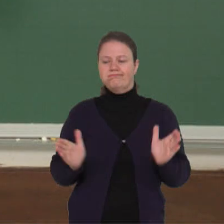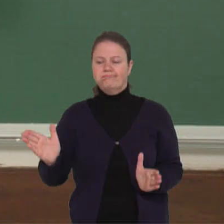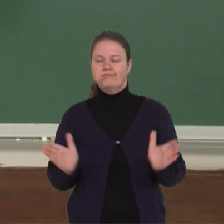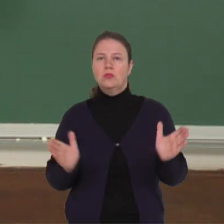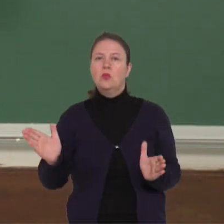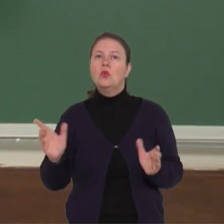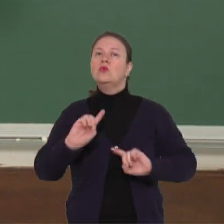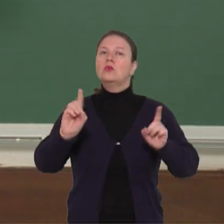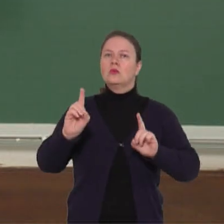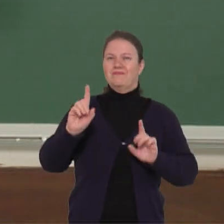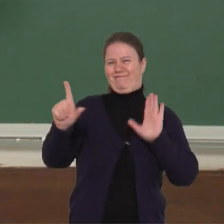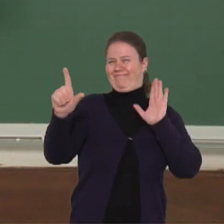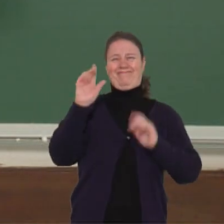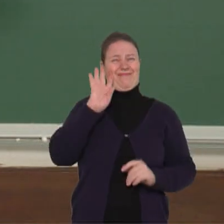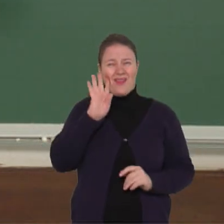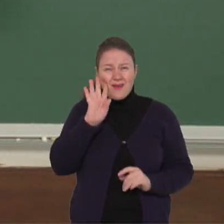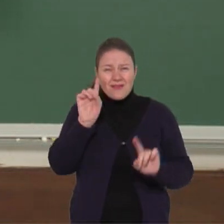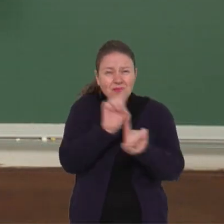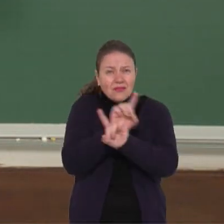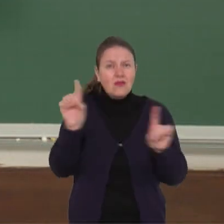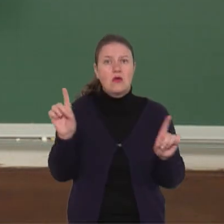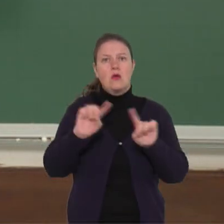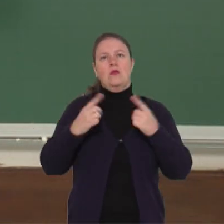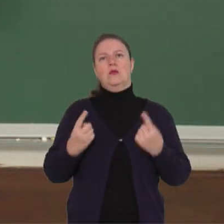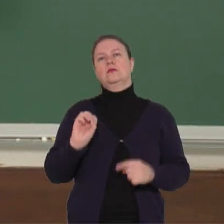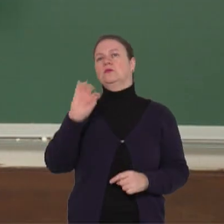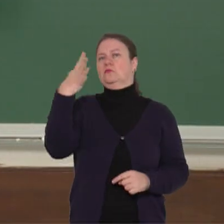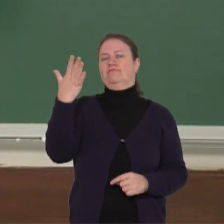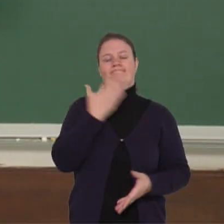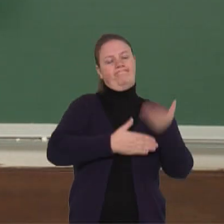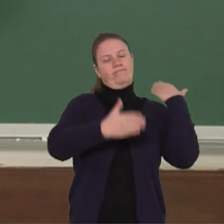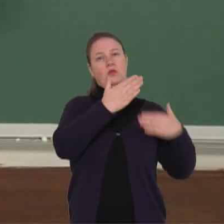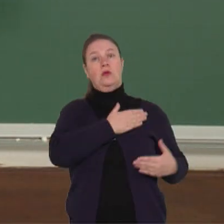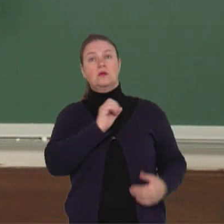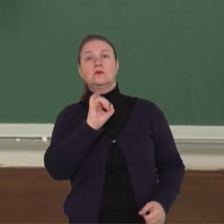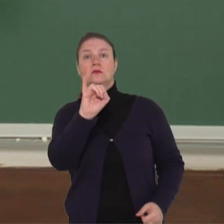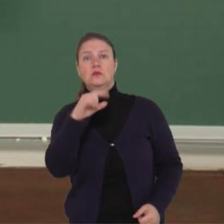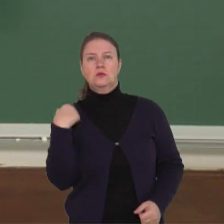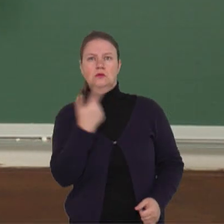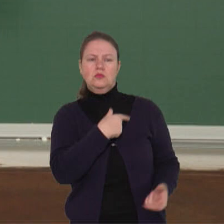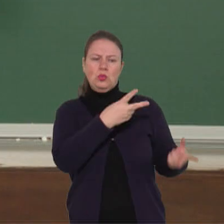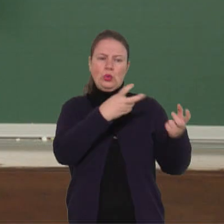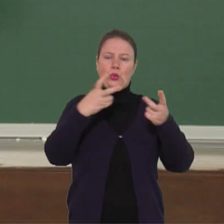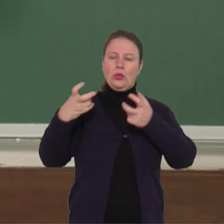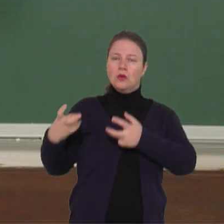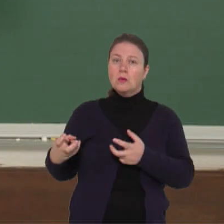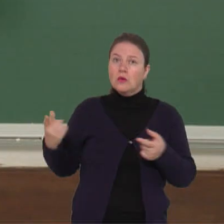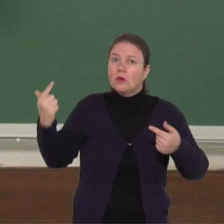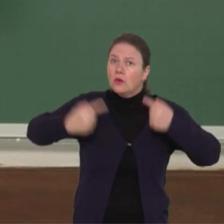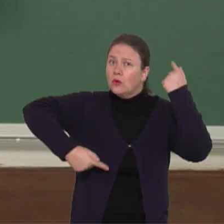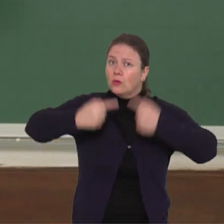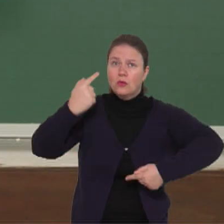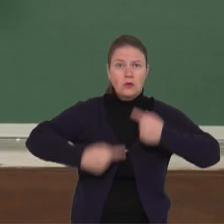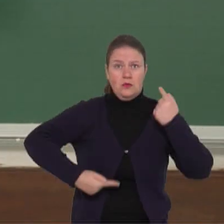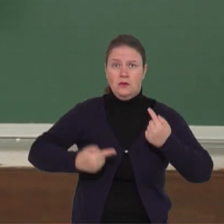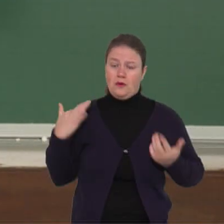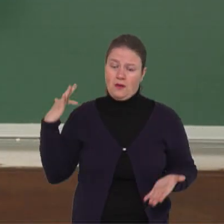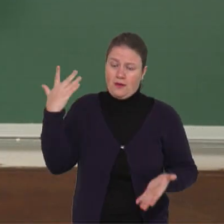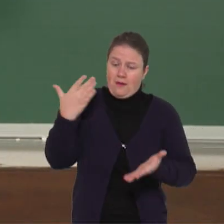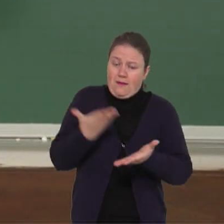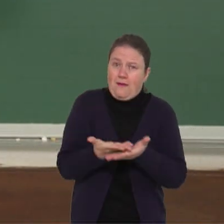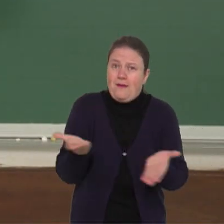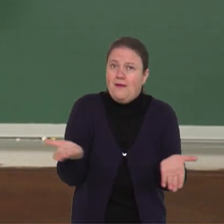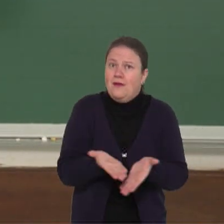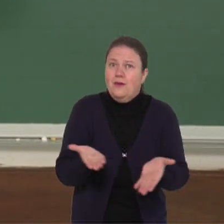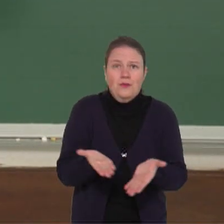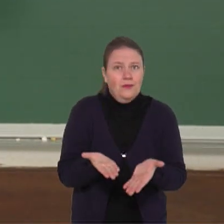não é uma coisa legal, mas é o que acontecia na época e se a gente for notar nossa política hoje em dia, acontece até os dias de hoje, né?